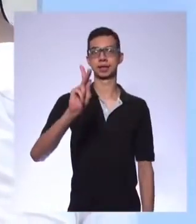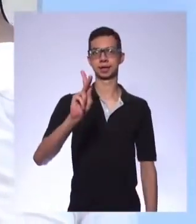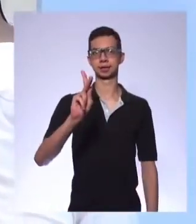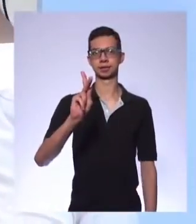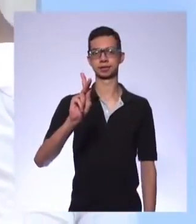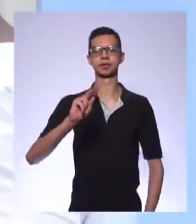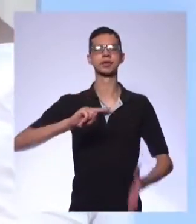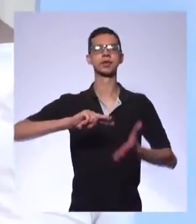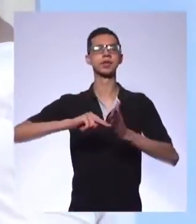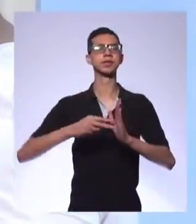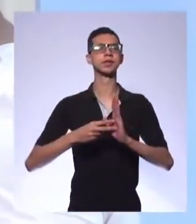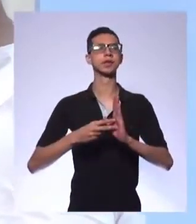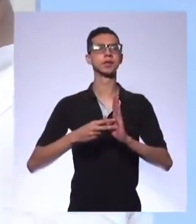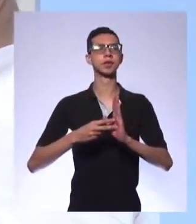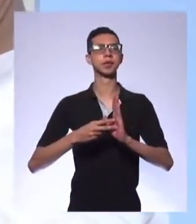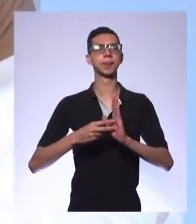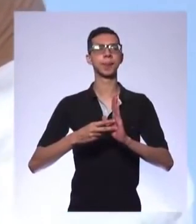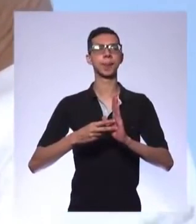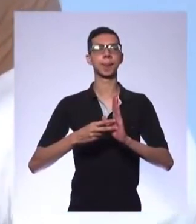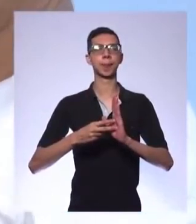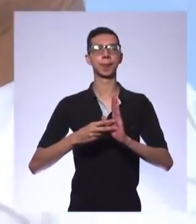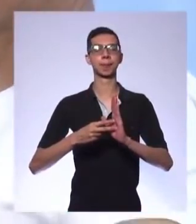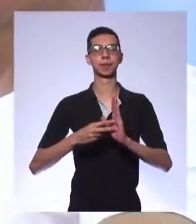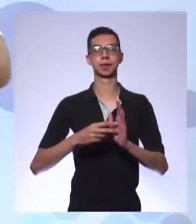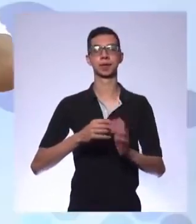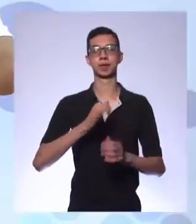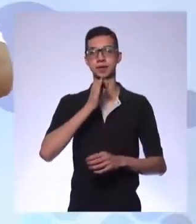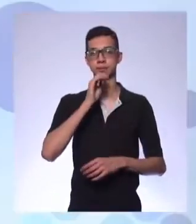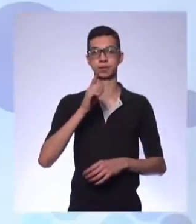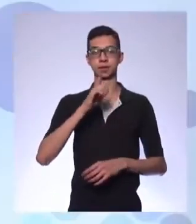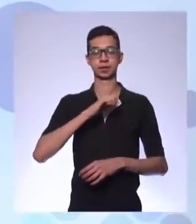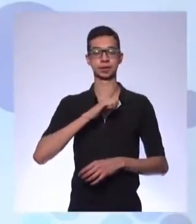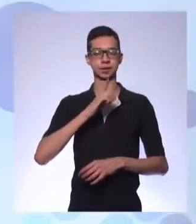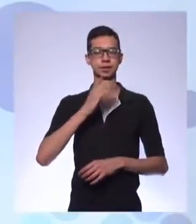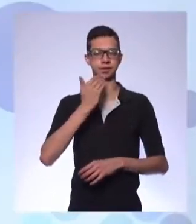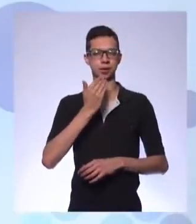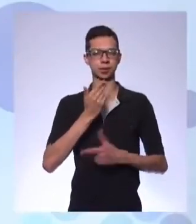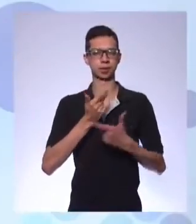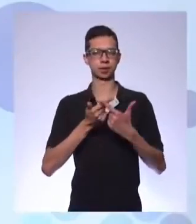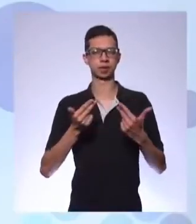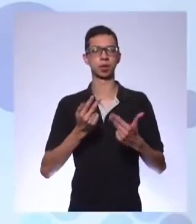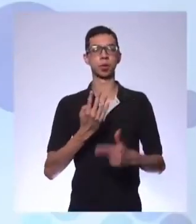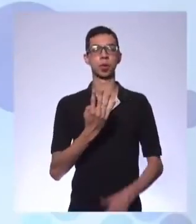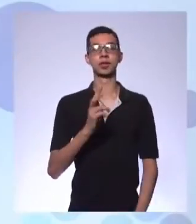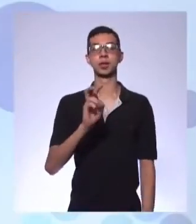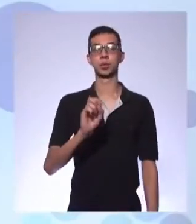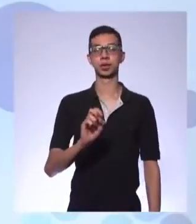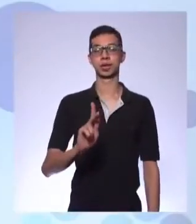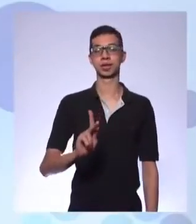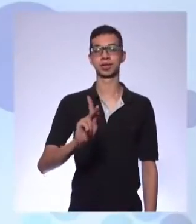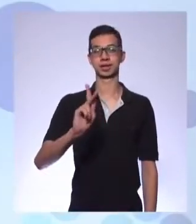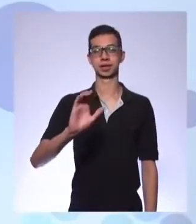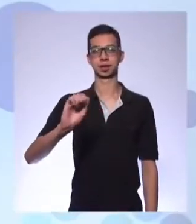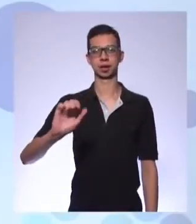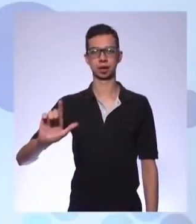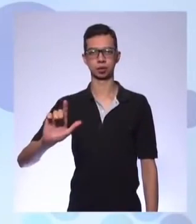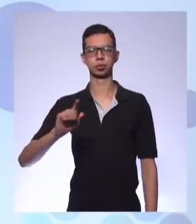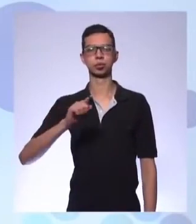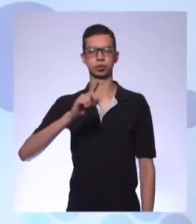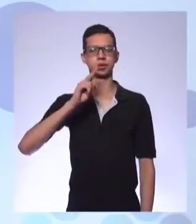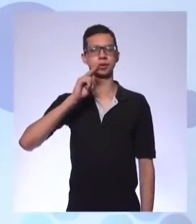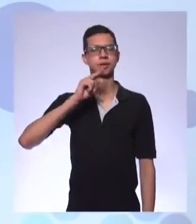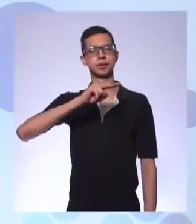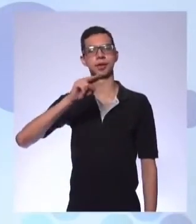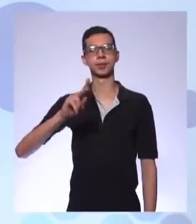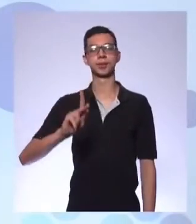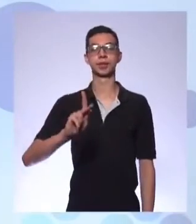ele quer dizer 1000. Então, quando você tem um alimento que está escrito lá, por exemplo, 450 quilocalorias, é só você ler assim.